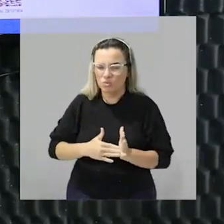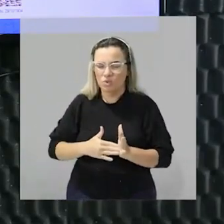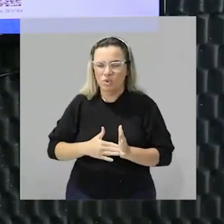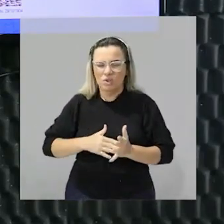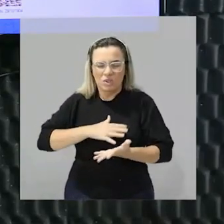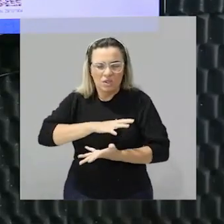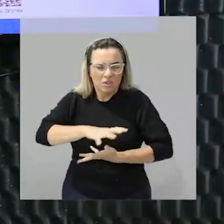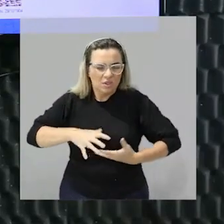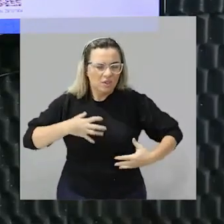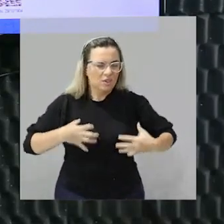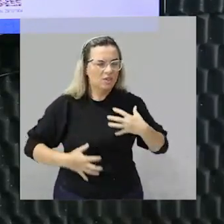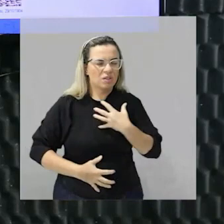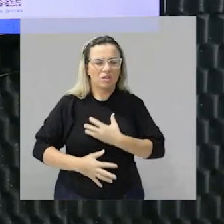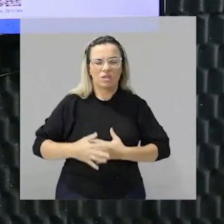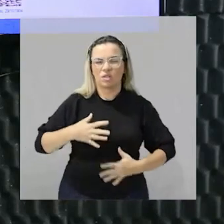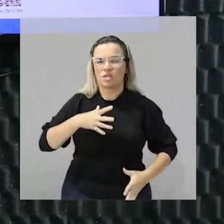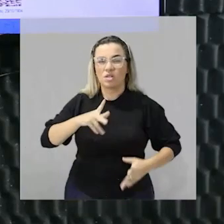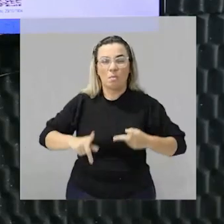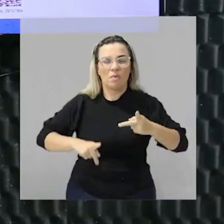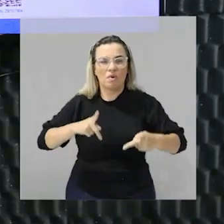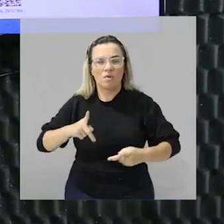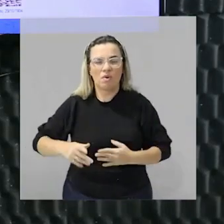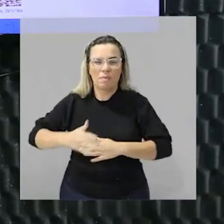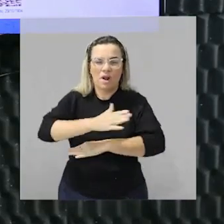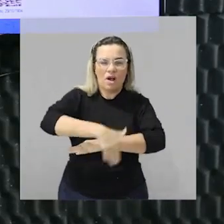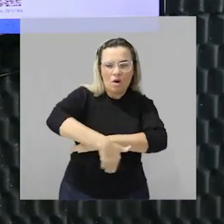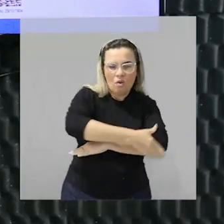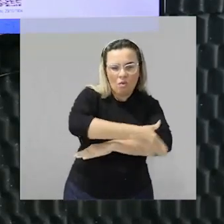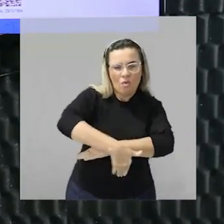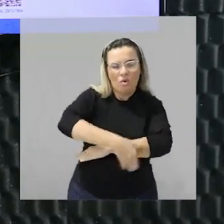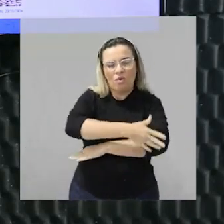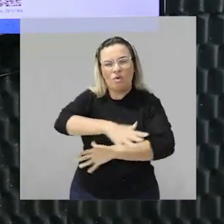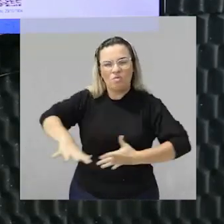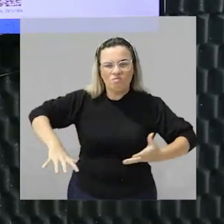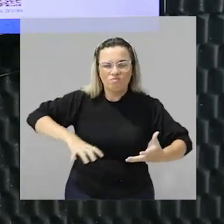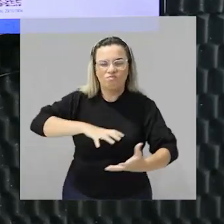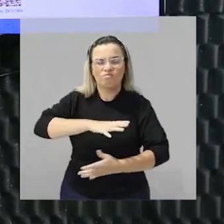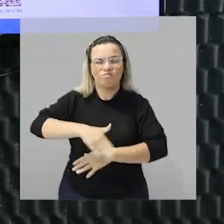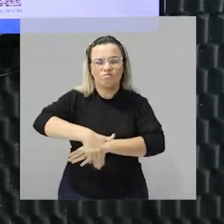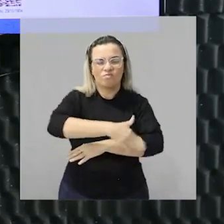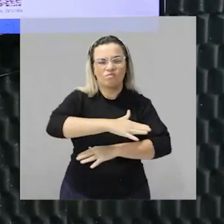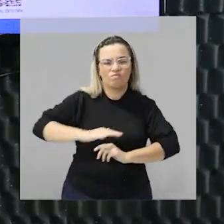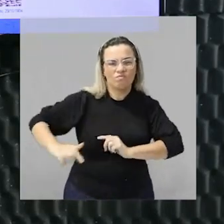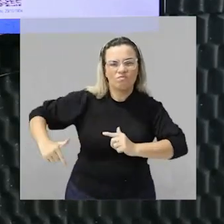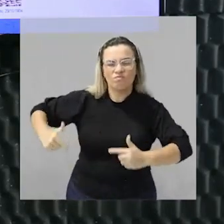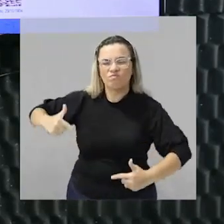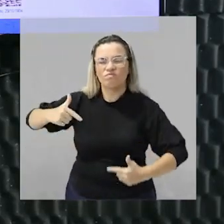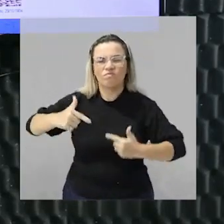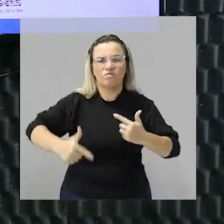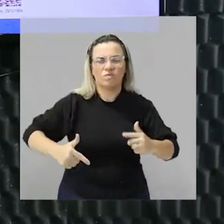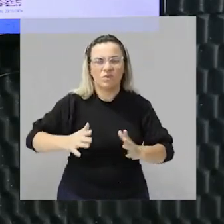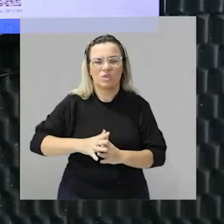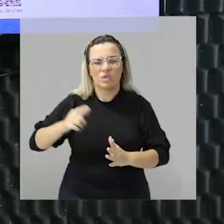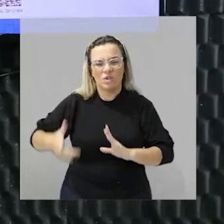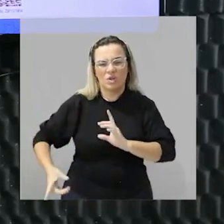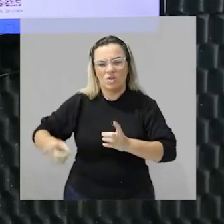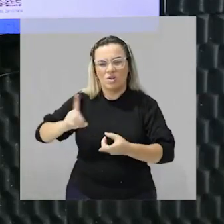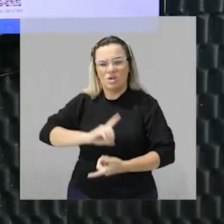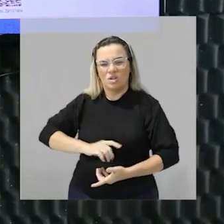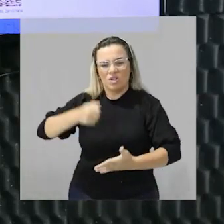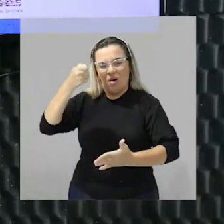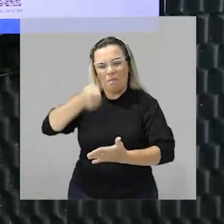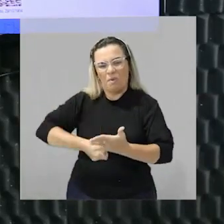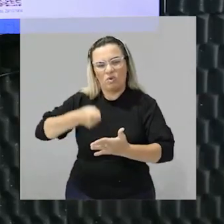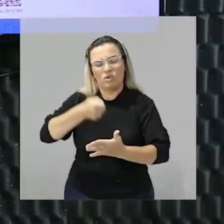insatisfação e essa população ela vai para as ruas. Ela vai para as ruas lutar justamente contra esse arbítrio